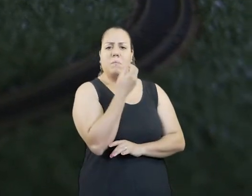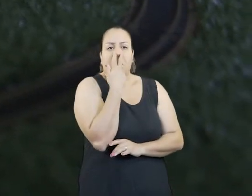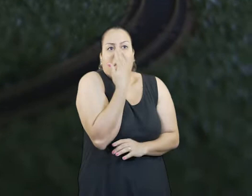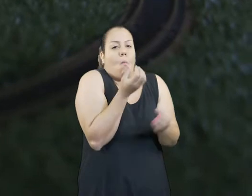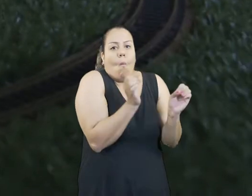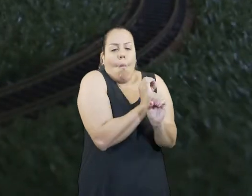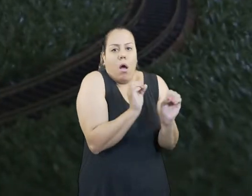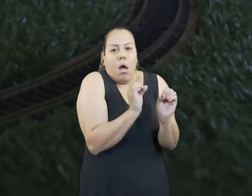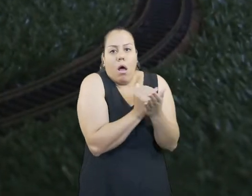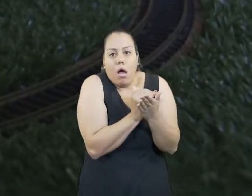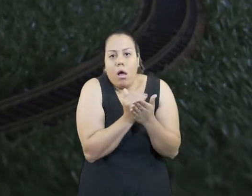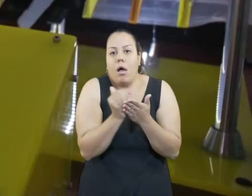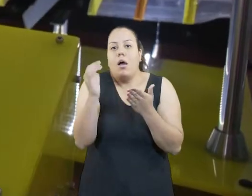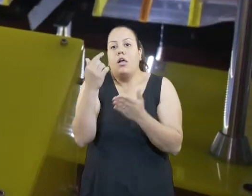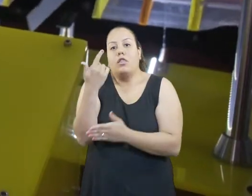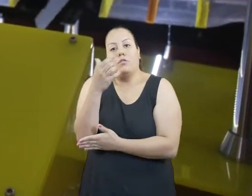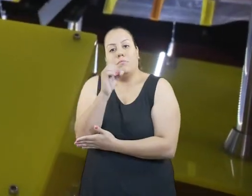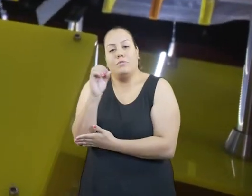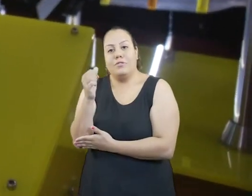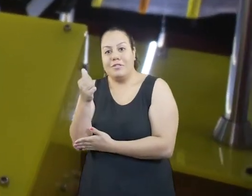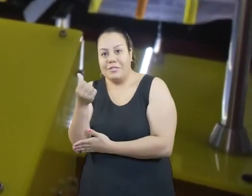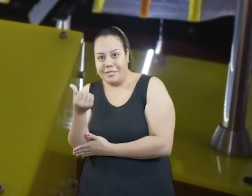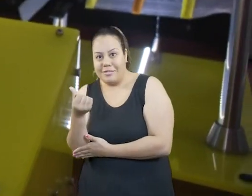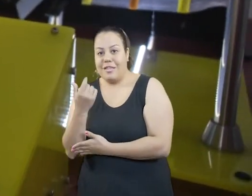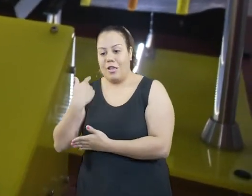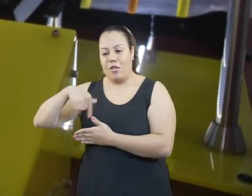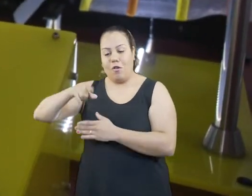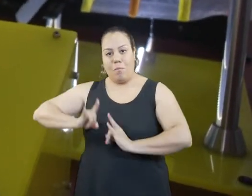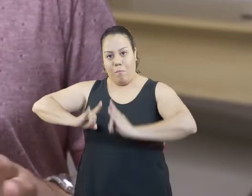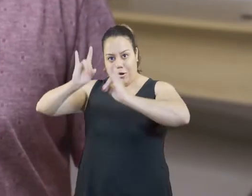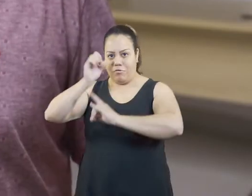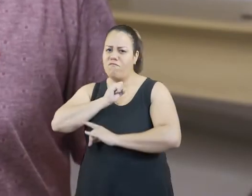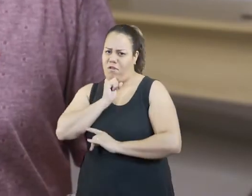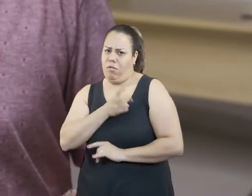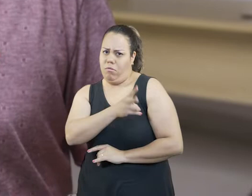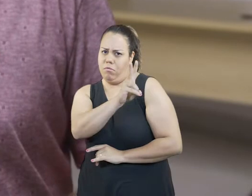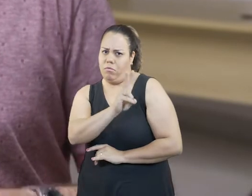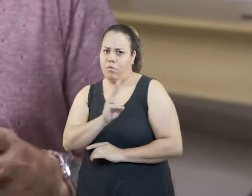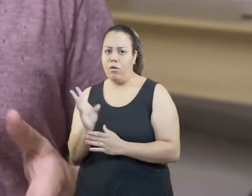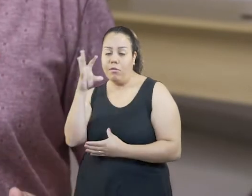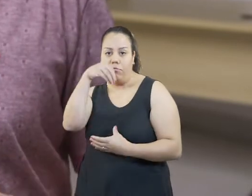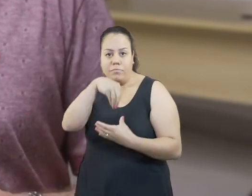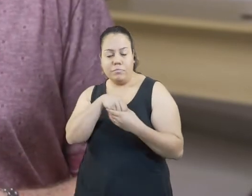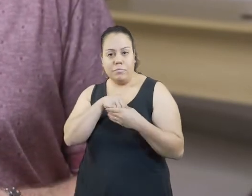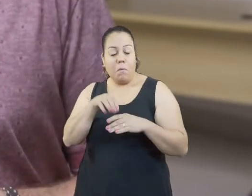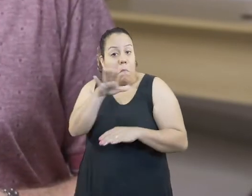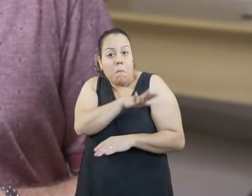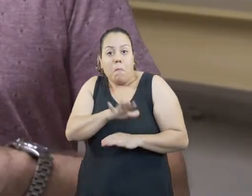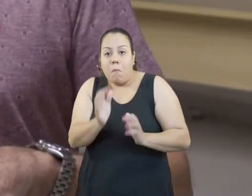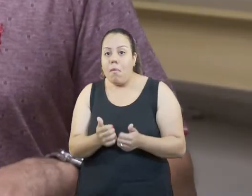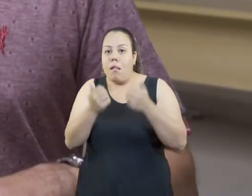nada, em 2016, enquanto a gente funcionava ainda nesse prédio antigo, o Centro de Ciências entrou no circuito como um dos melhores espaços de